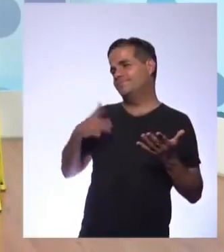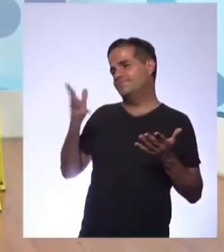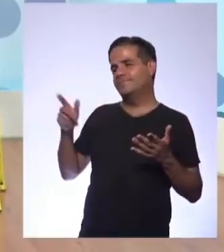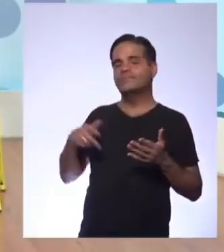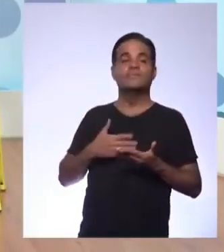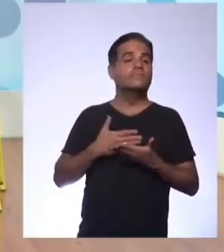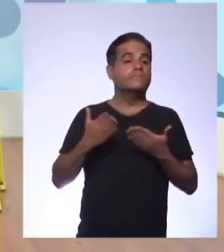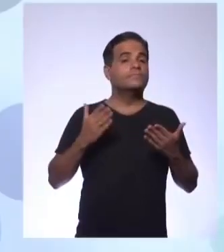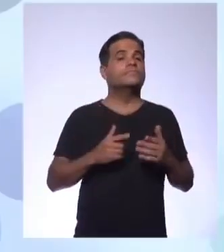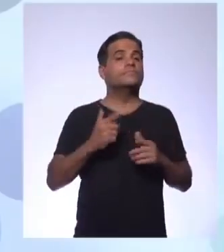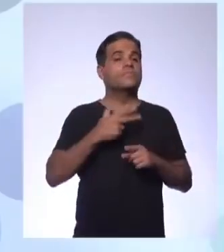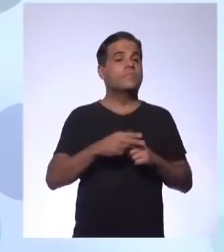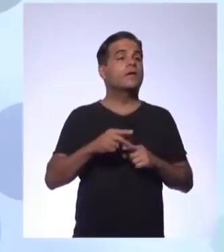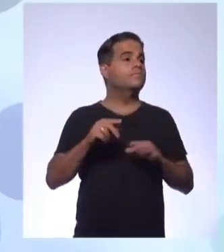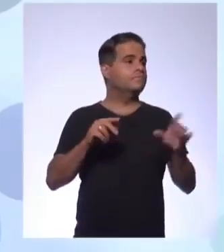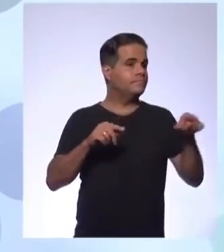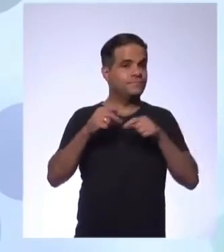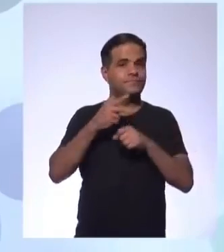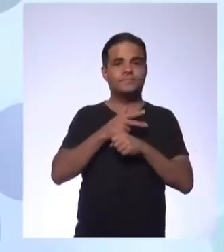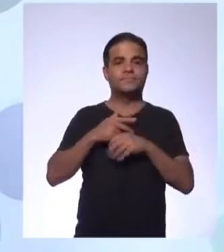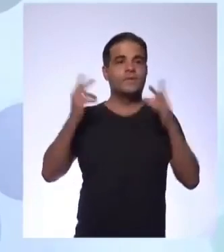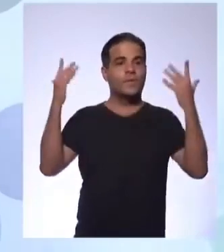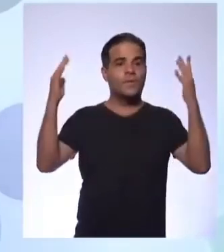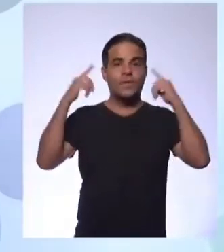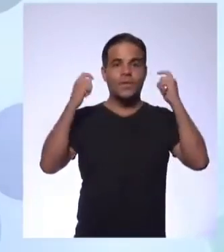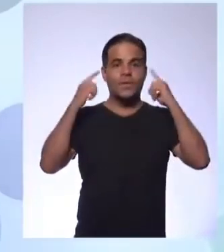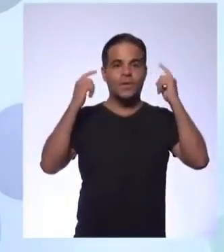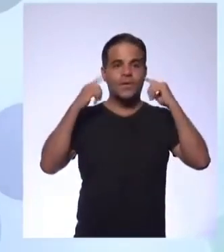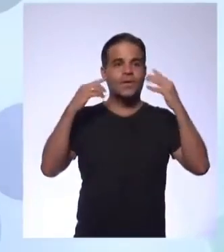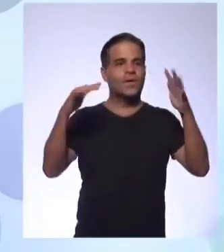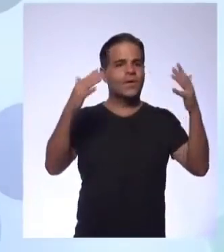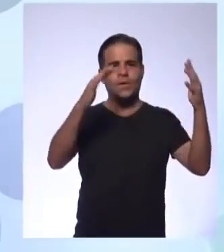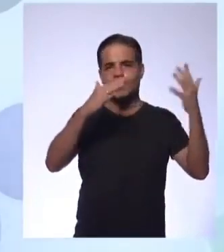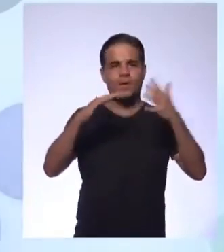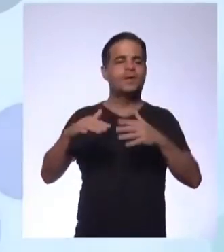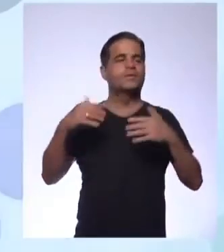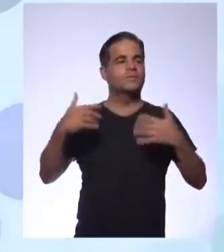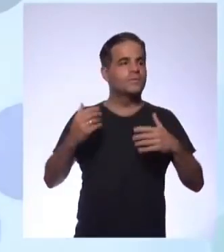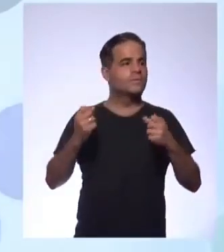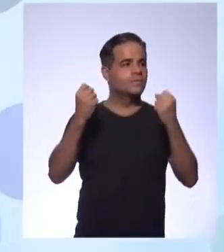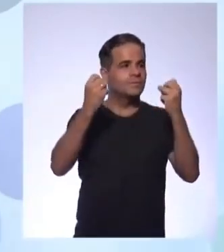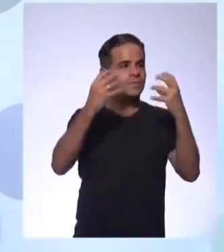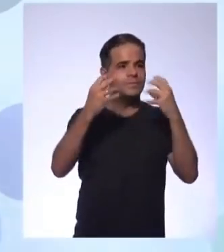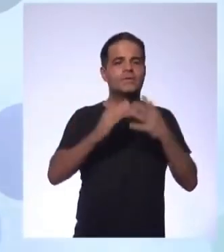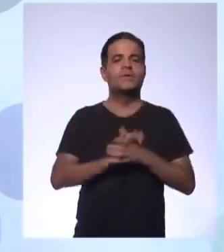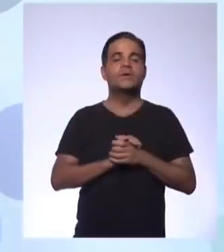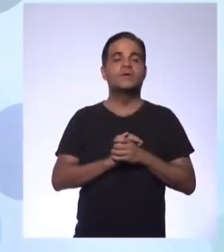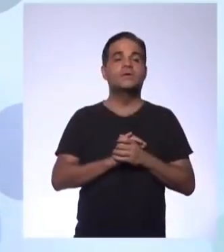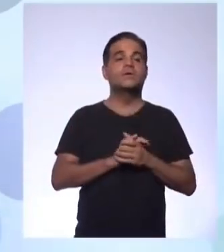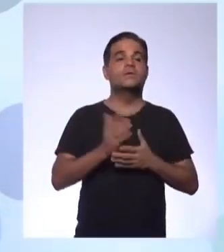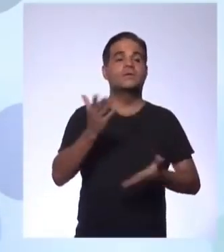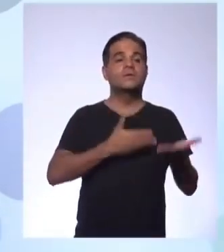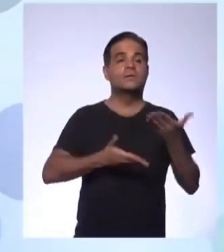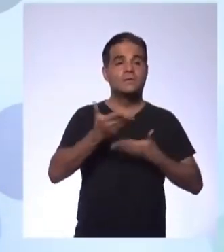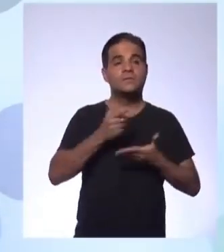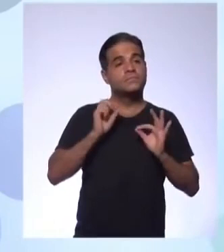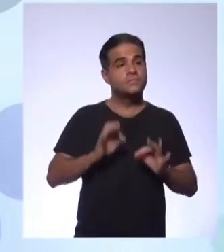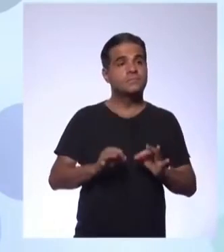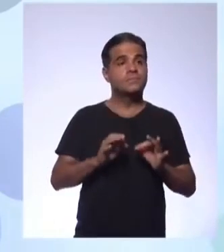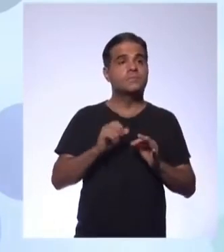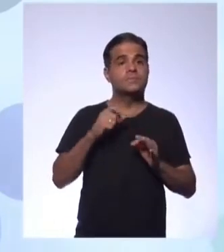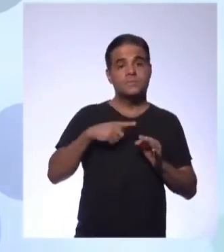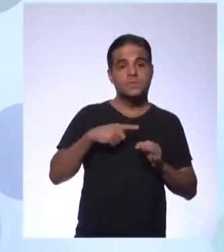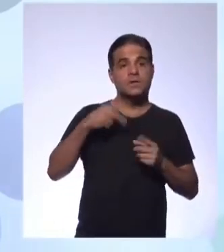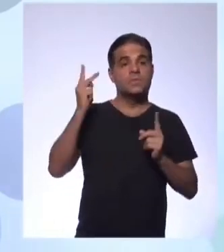muito obrigado, gente. A produção, que efeitos especiais, som, tela, nossa, muito obrigado, gente, valeu. Olha só, então, a relação é esta, quando você